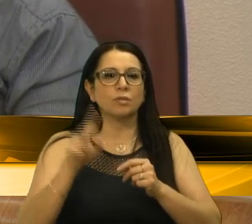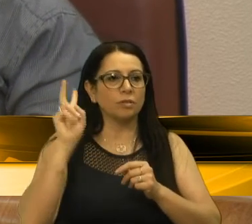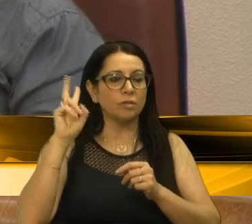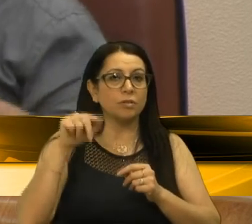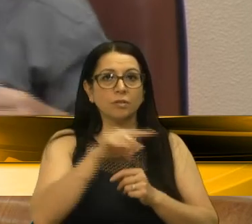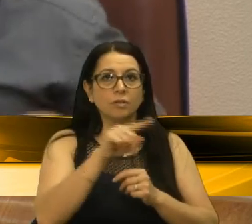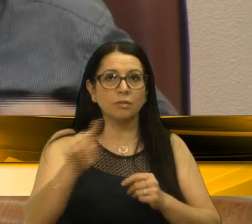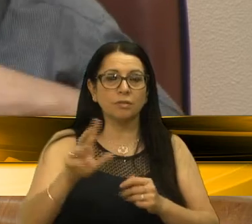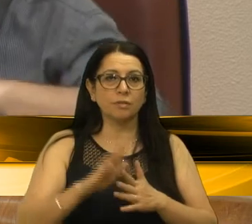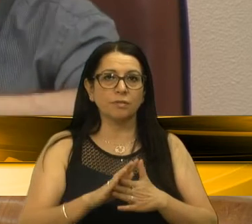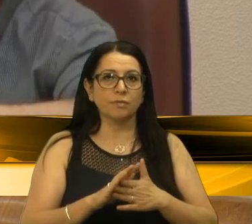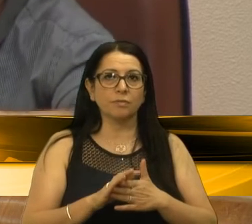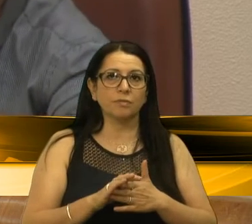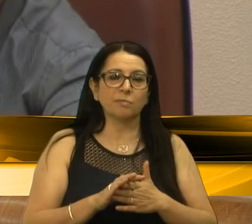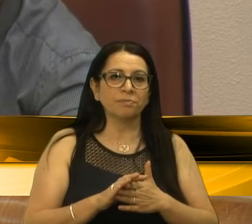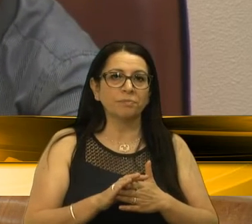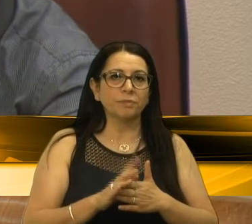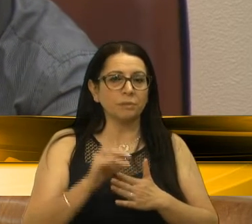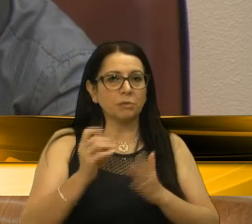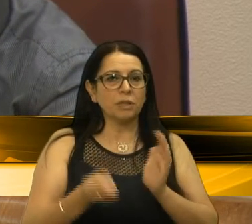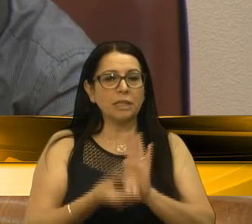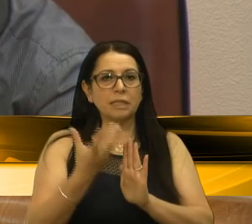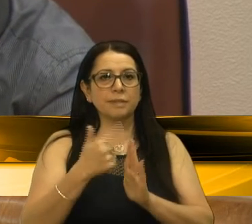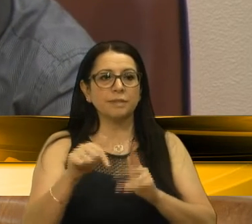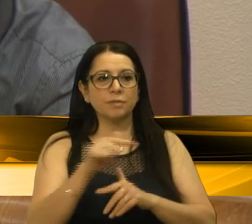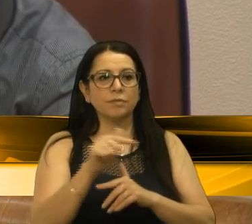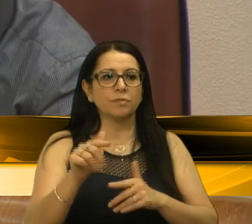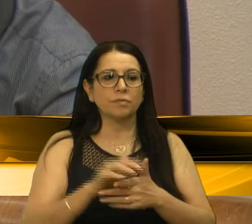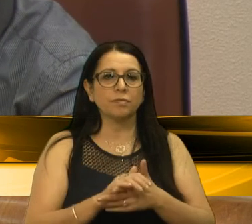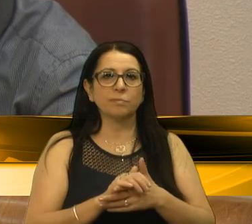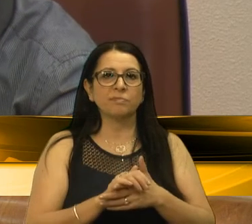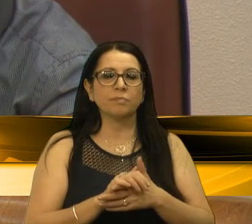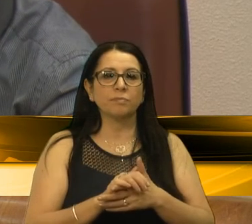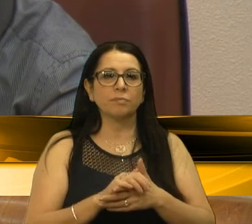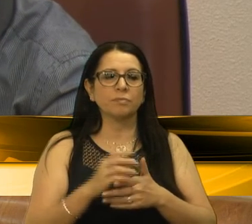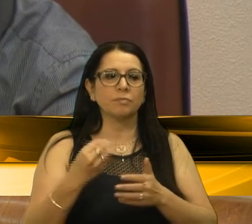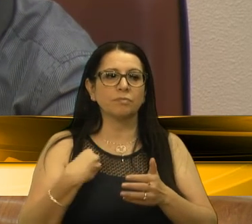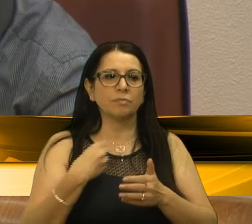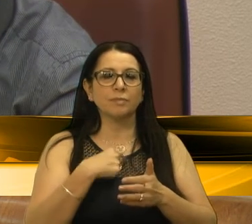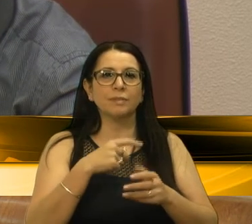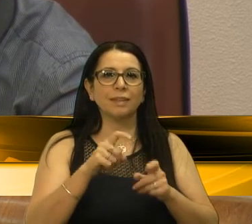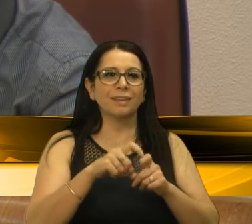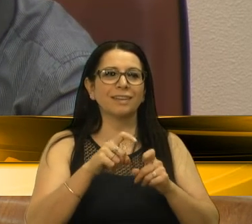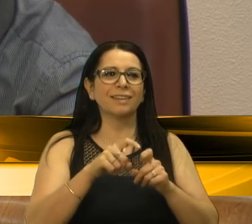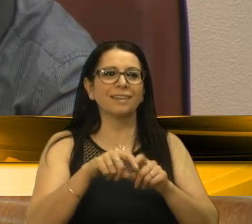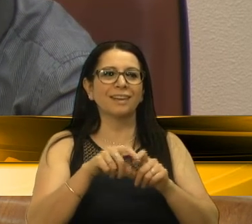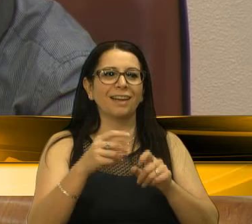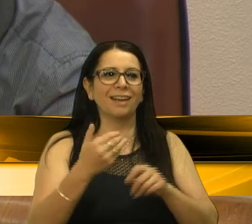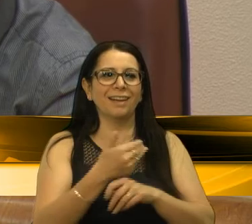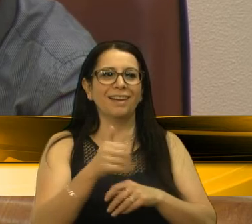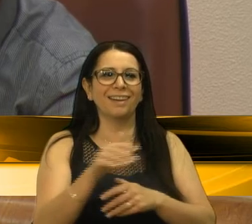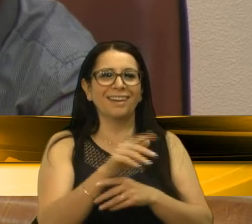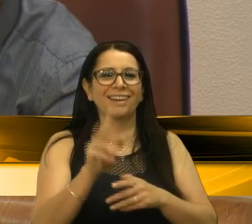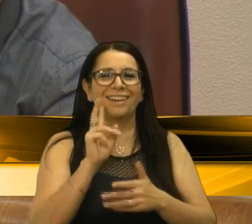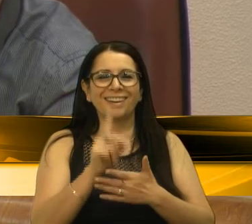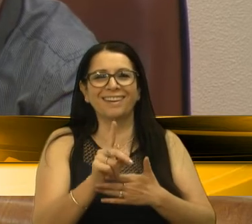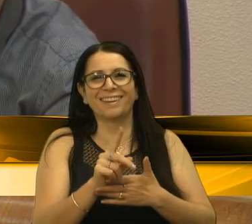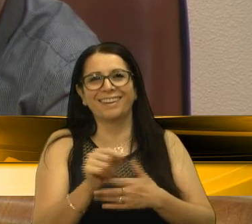Conselho rejeitou a criação de um pronto atendimento de 24 horas pediátrico em Caxias do Sul, totalmente financiado com recursos próprios do município.